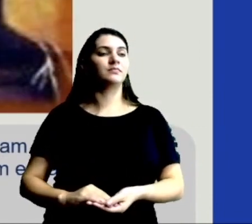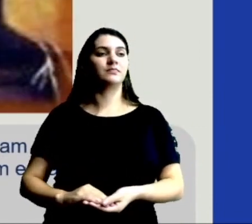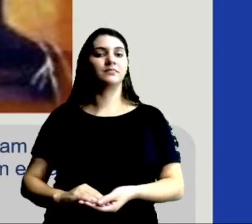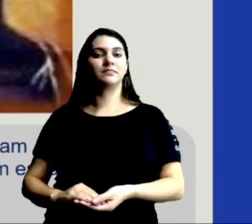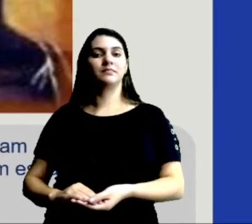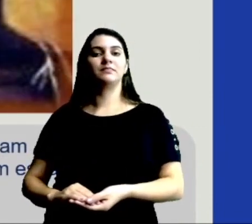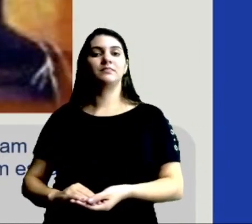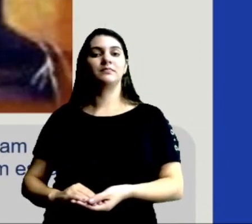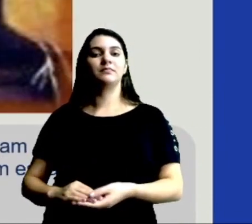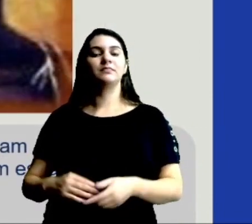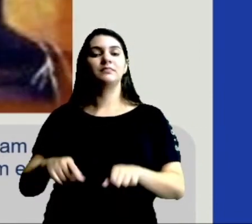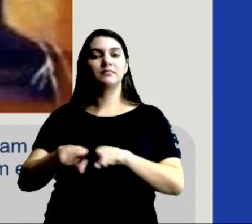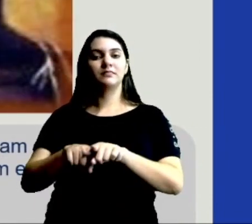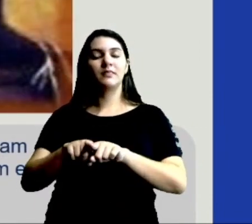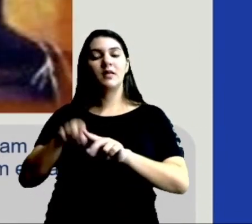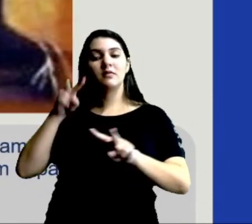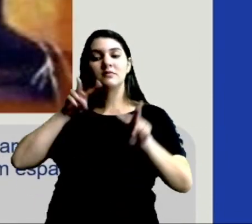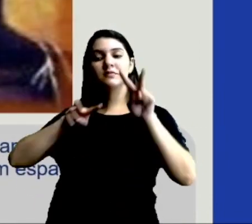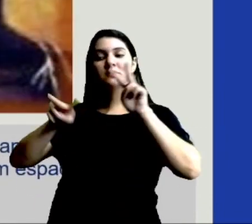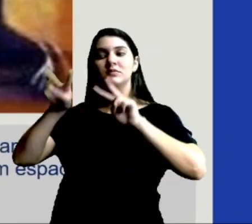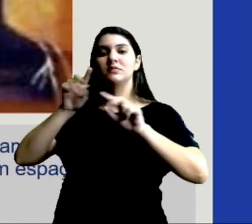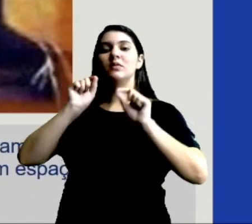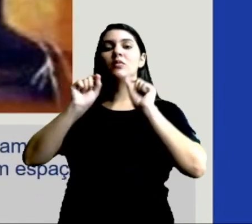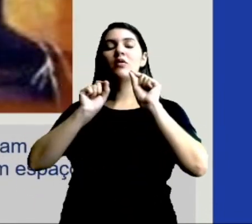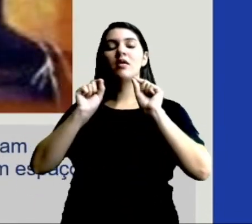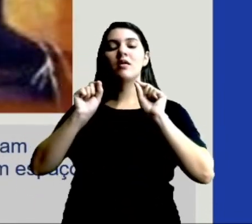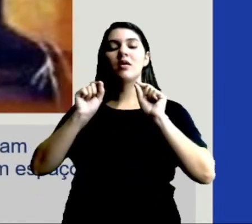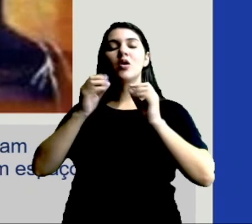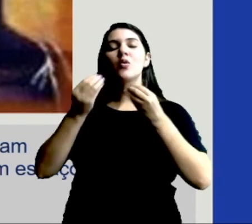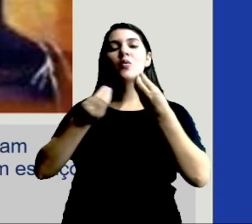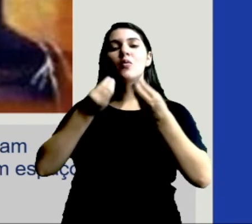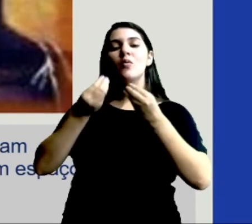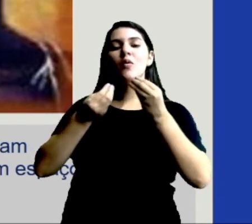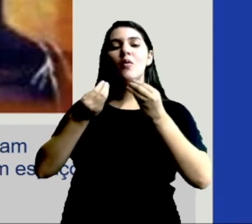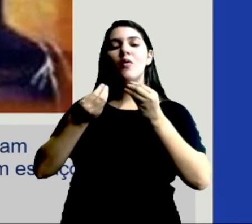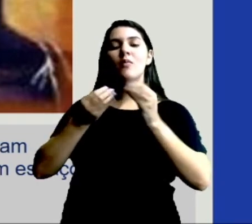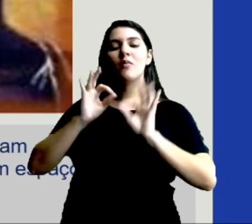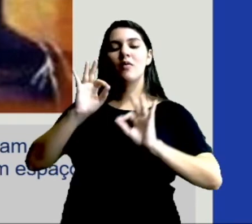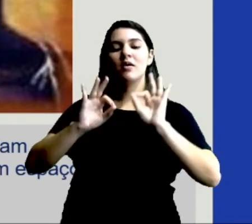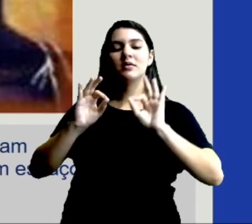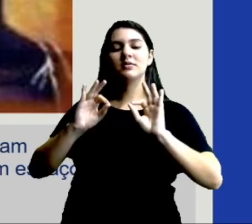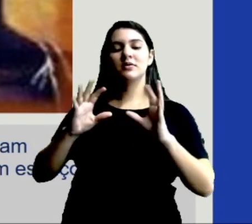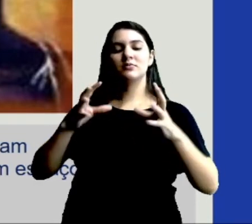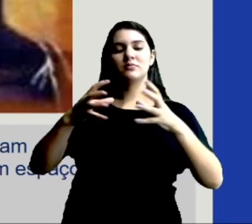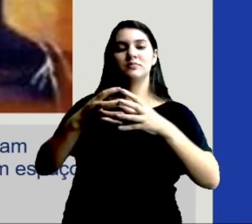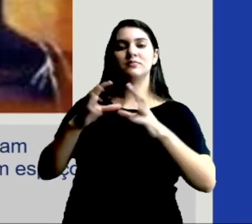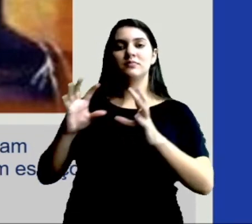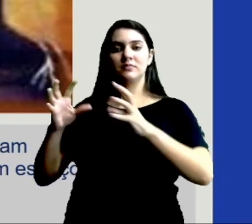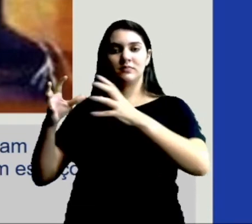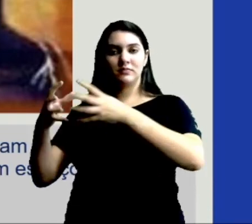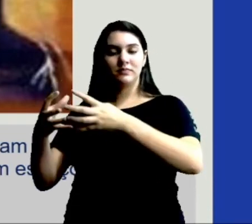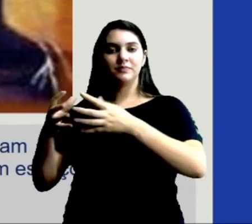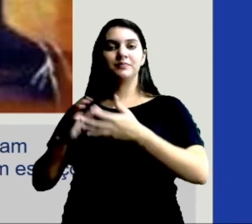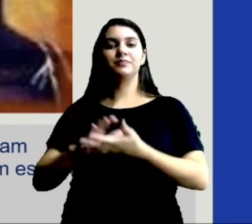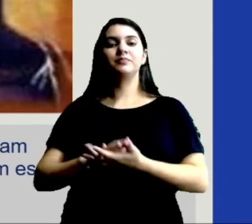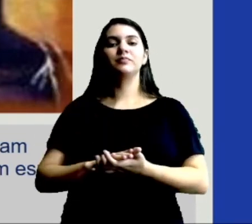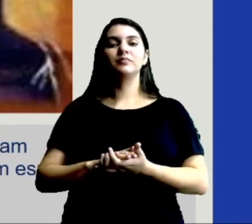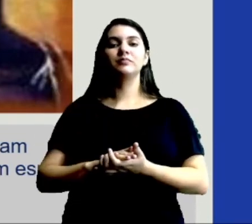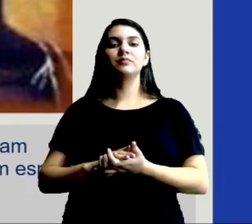E aqui a gente vê aqui a formação dos quilombos. Falei anteriormente sobre os